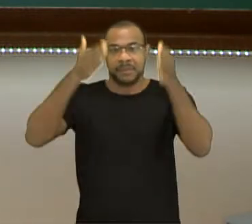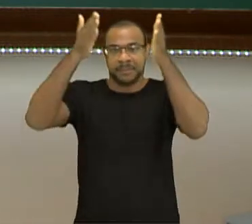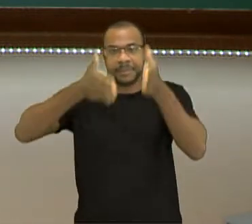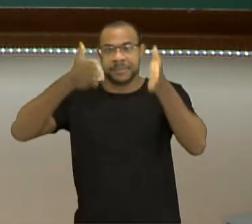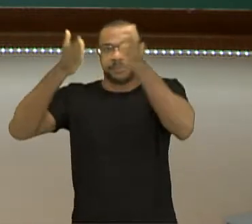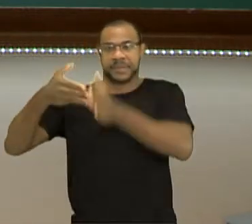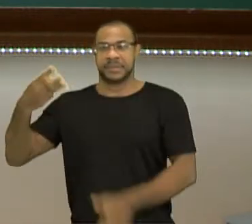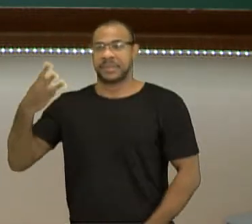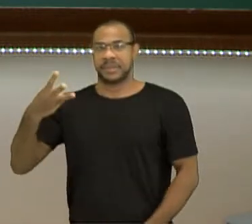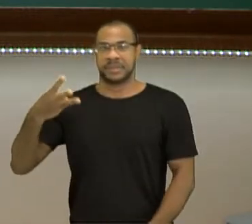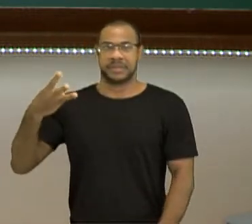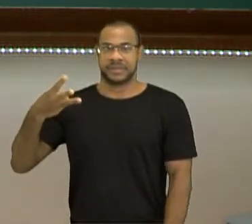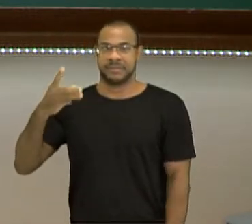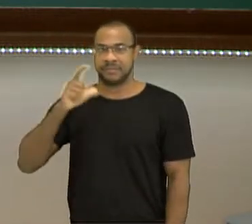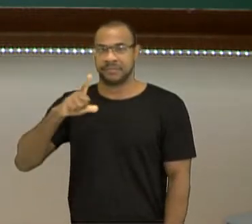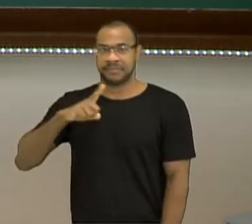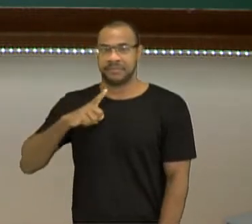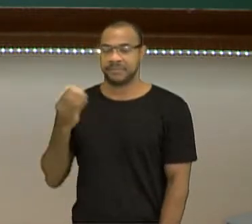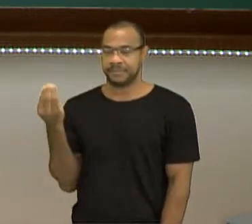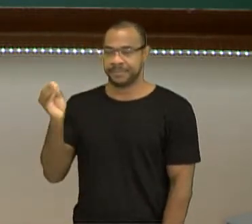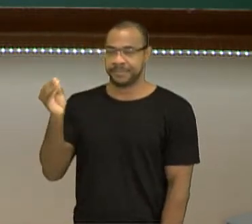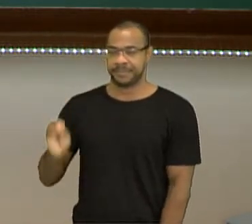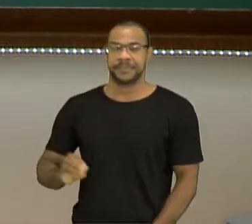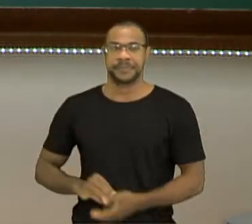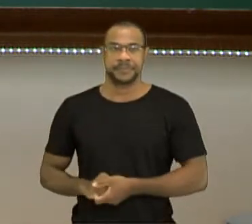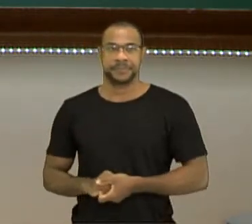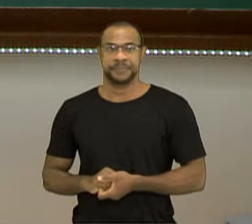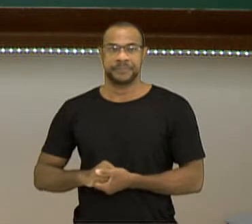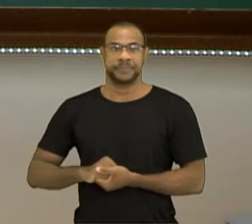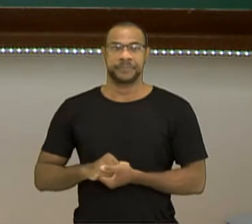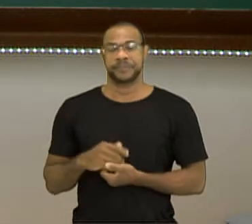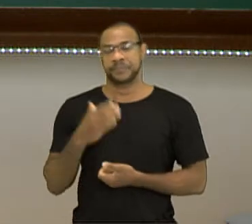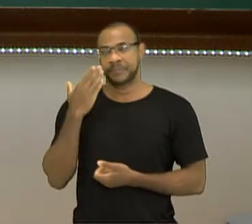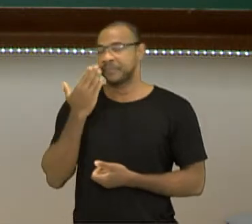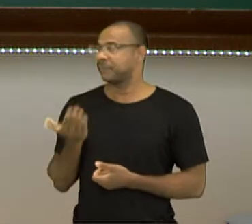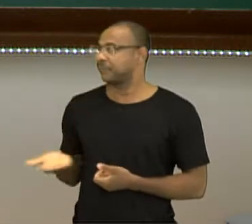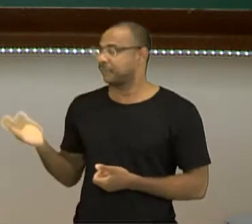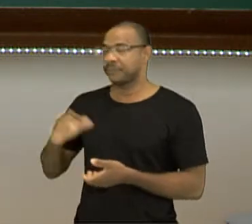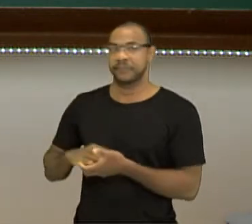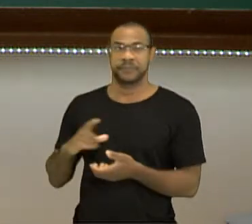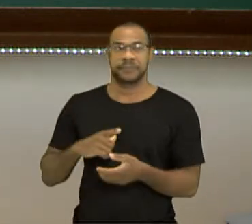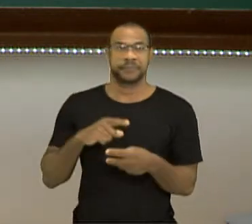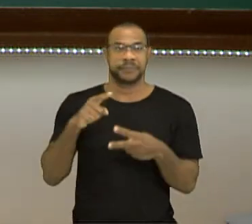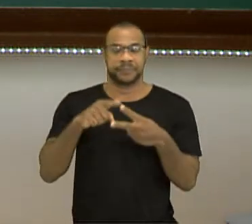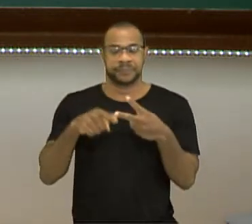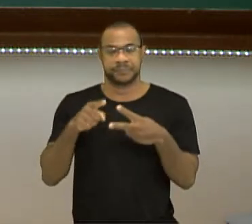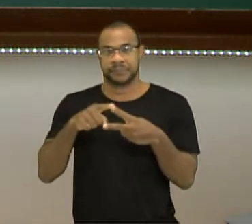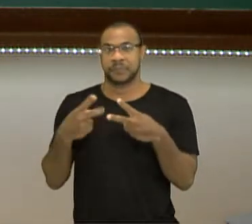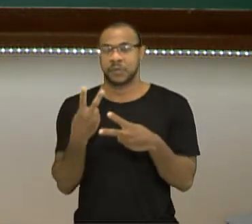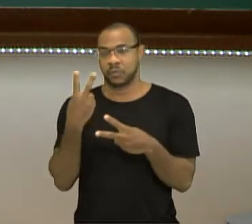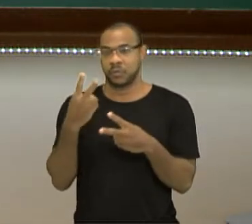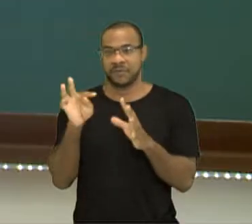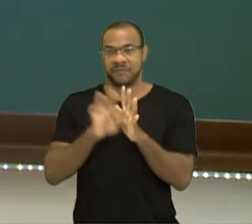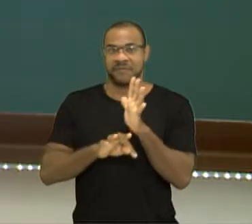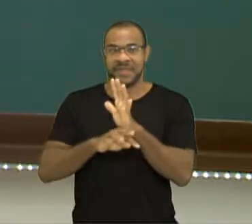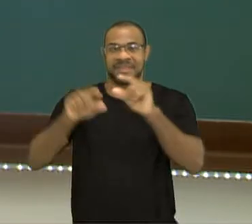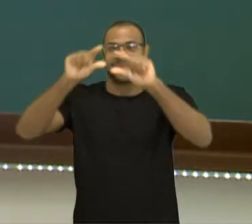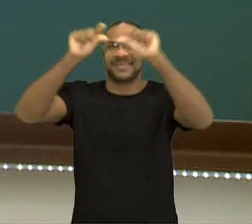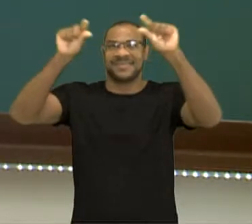é o particípio, tá? Então é o seguinte, eu tenho 2 frases aqui que foram tiradas do texto,